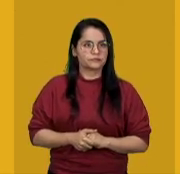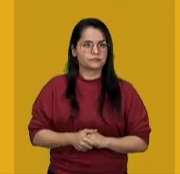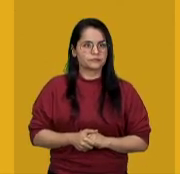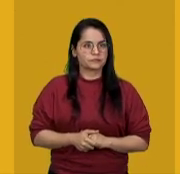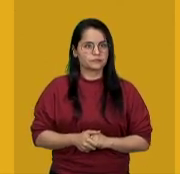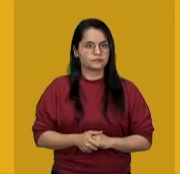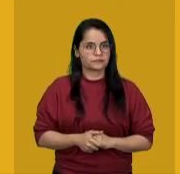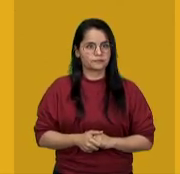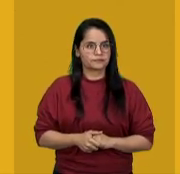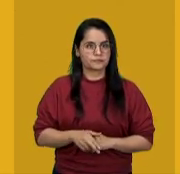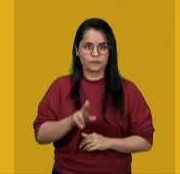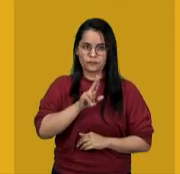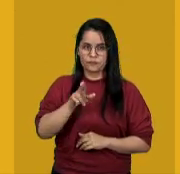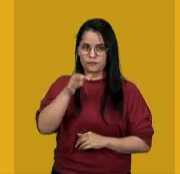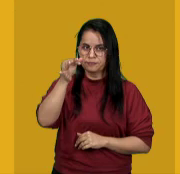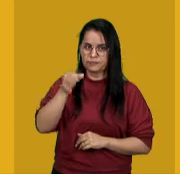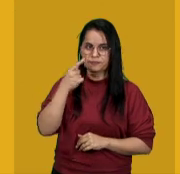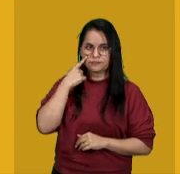vértebras.